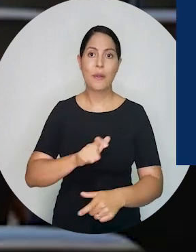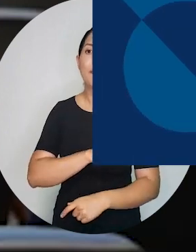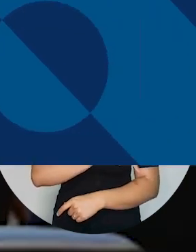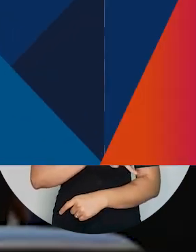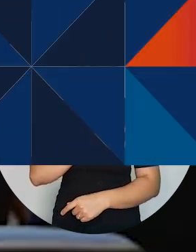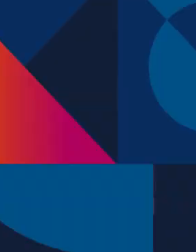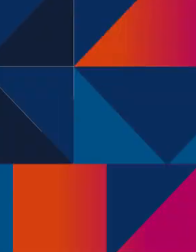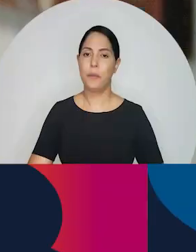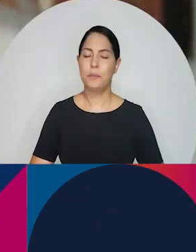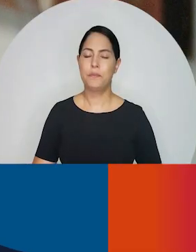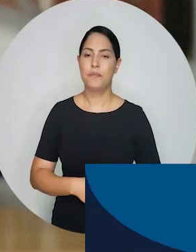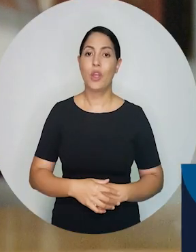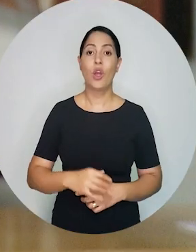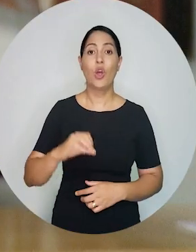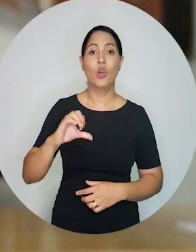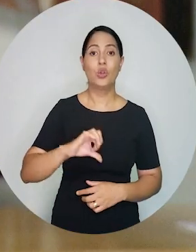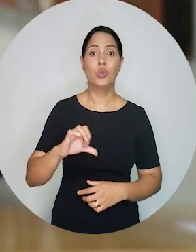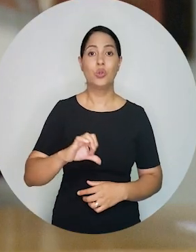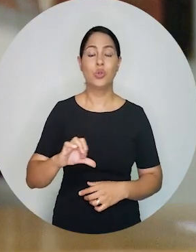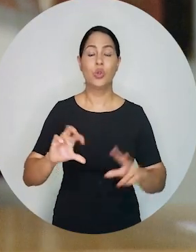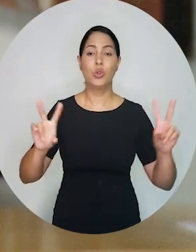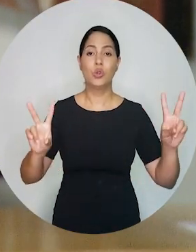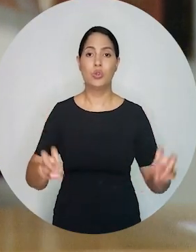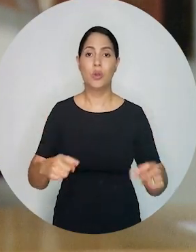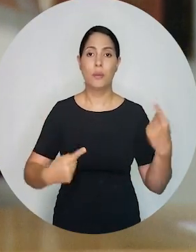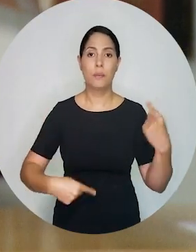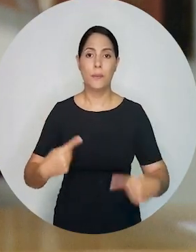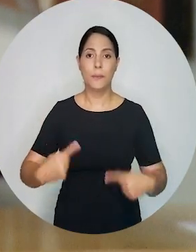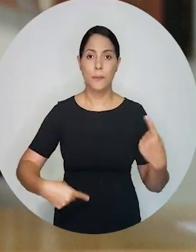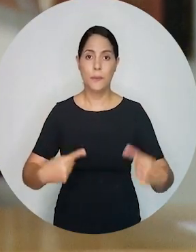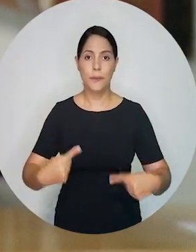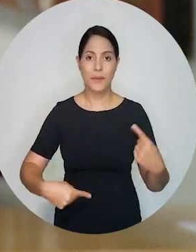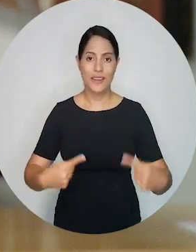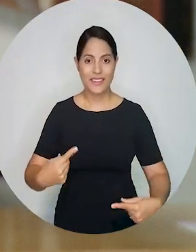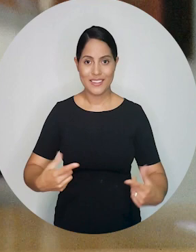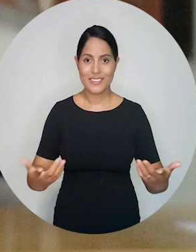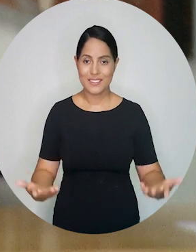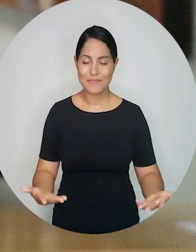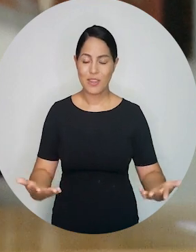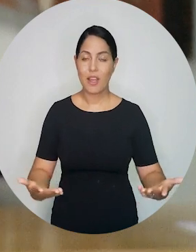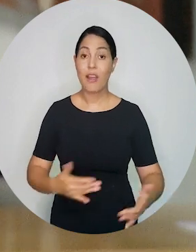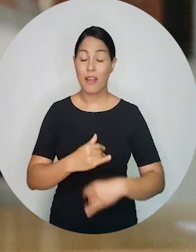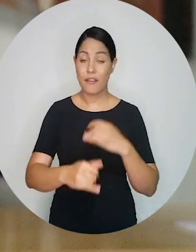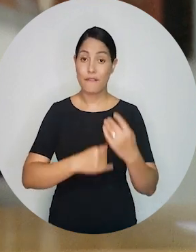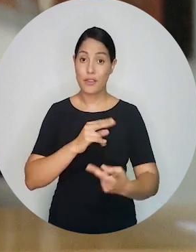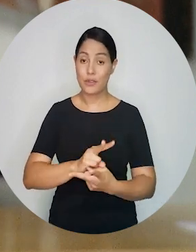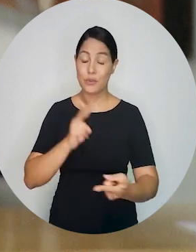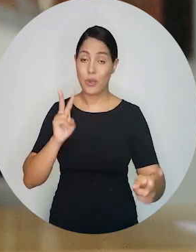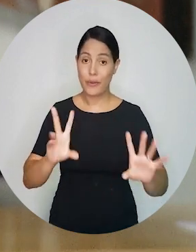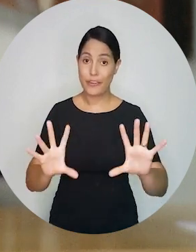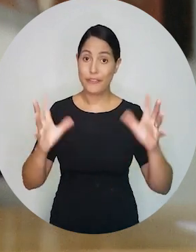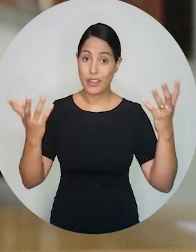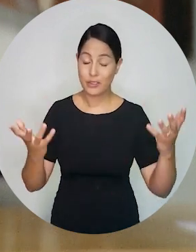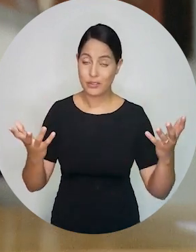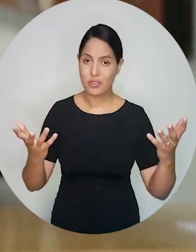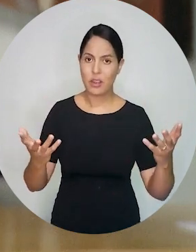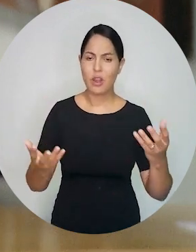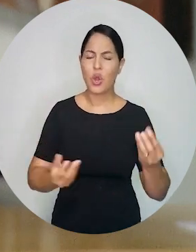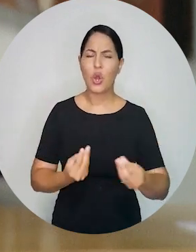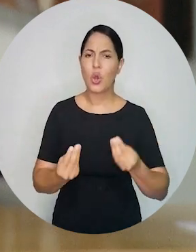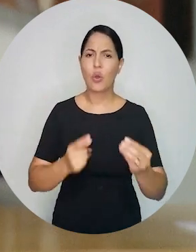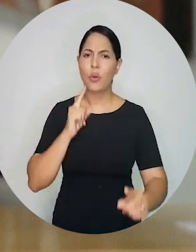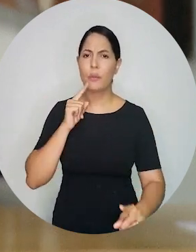com perspectiva de gênero. A seccional piauiense também realizou a 9ª edição do Congresso de Ciência Política e